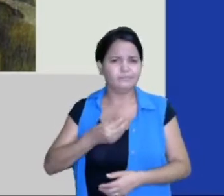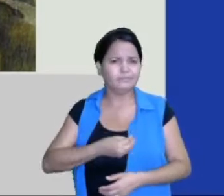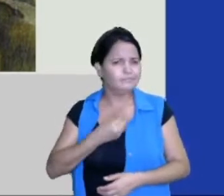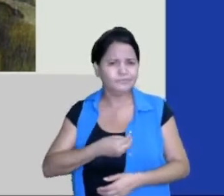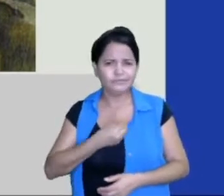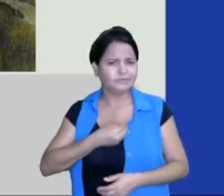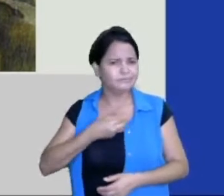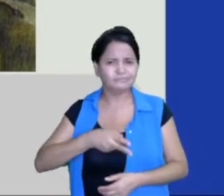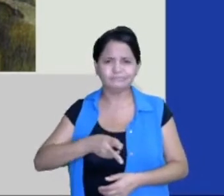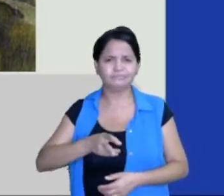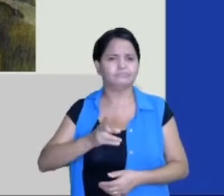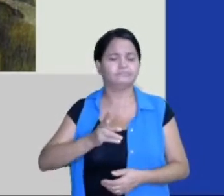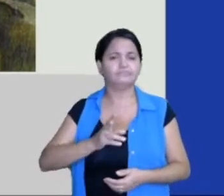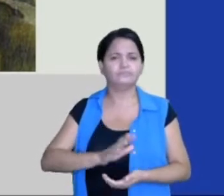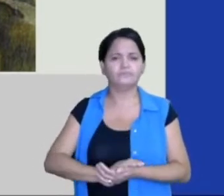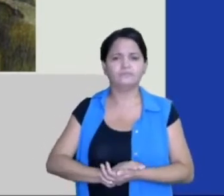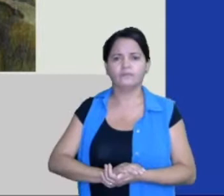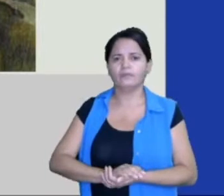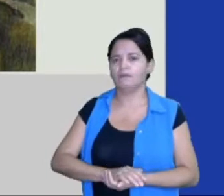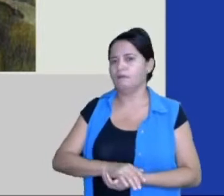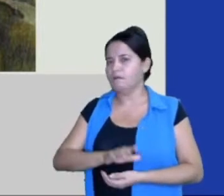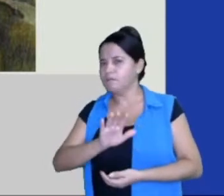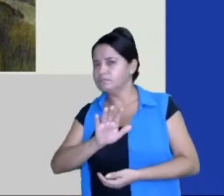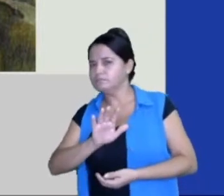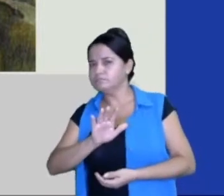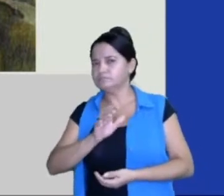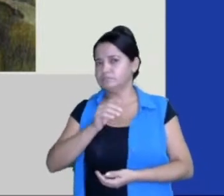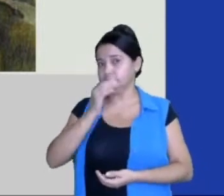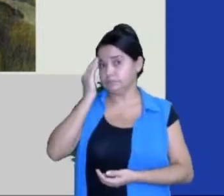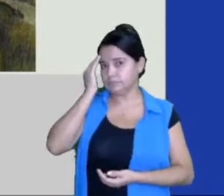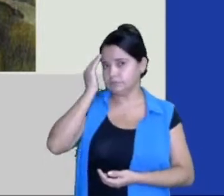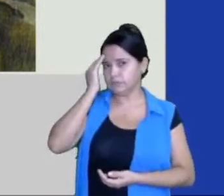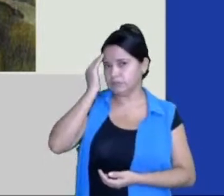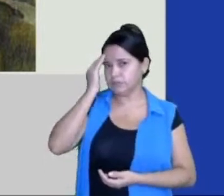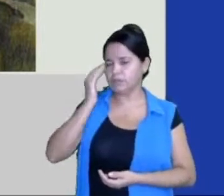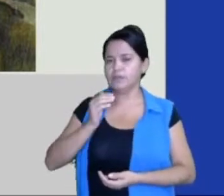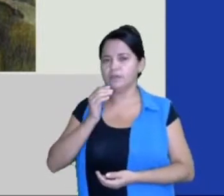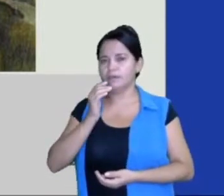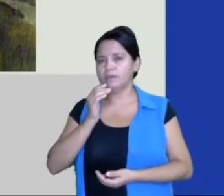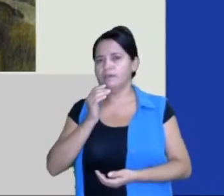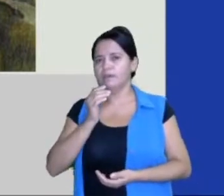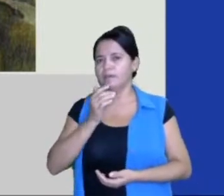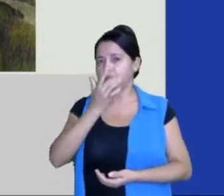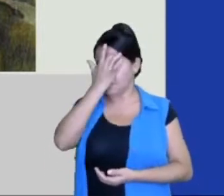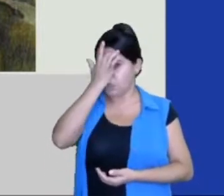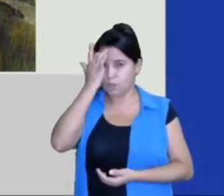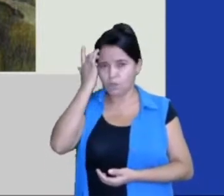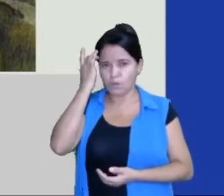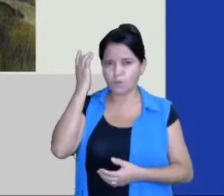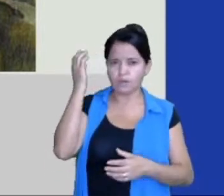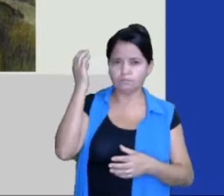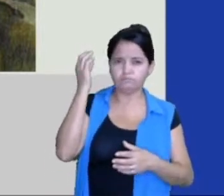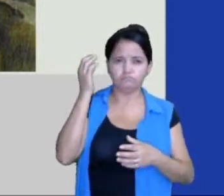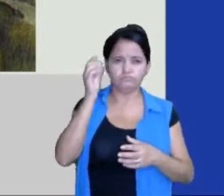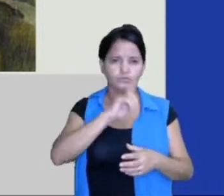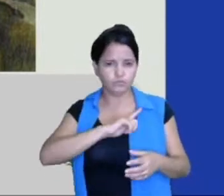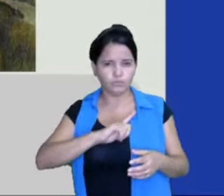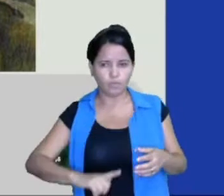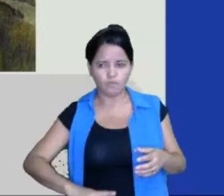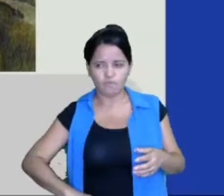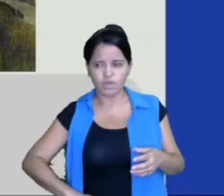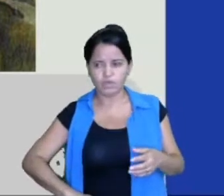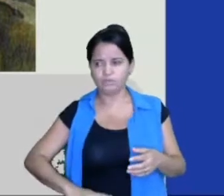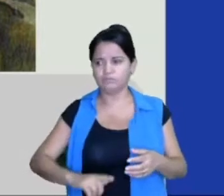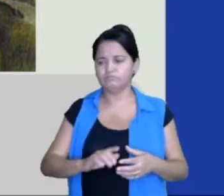então que os súditos do czar, eles não eram bem observados, levados